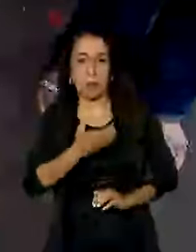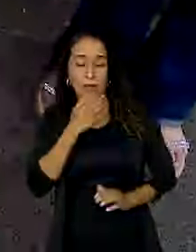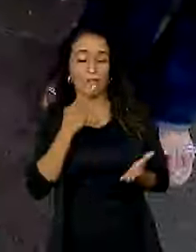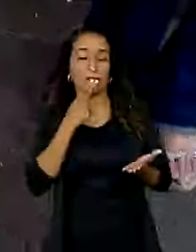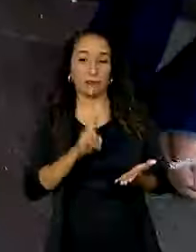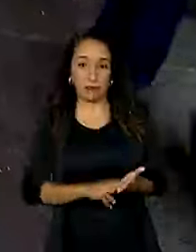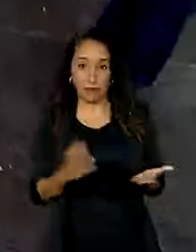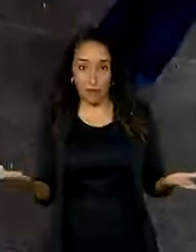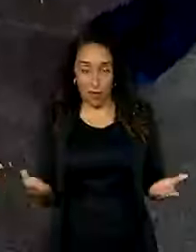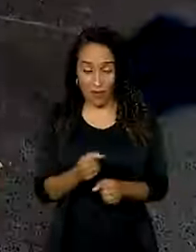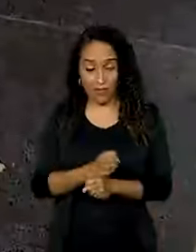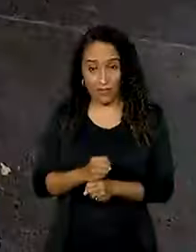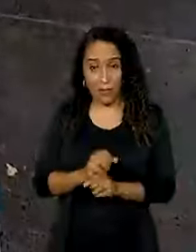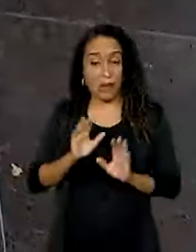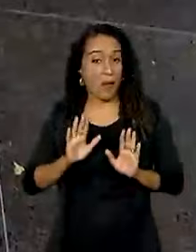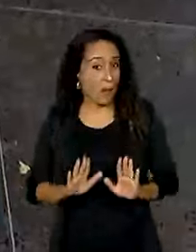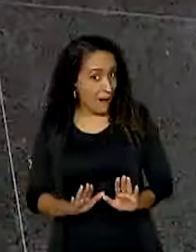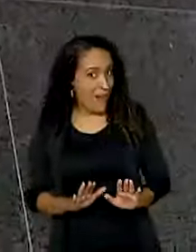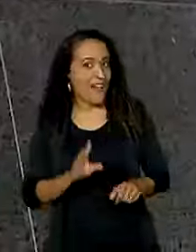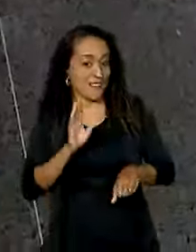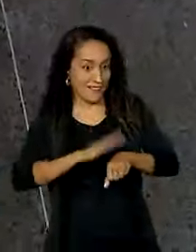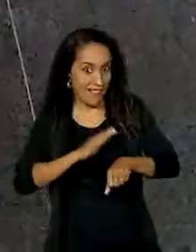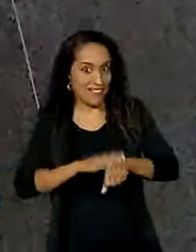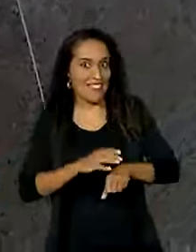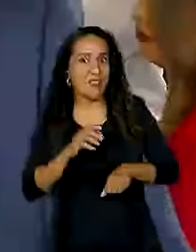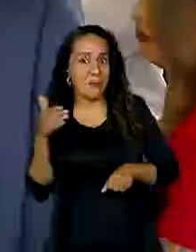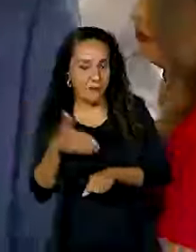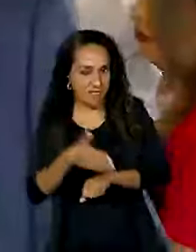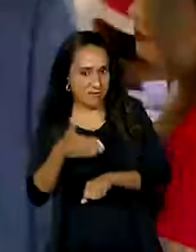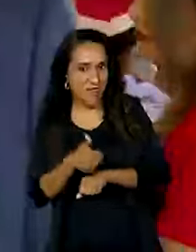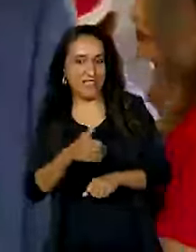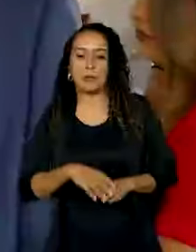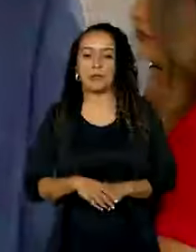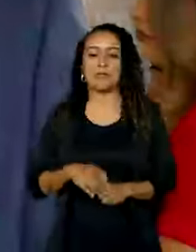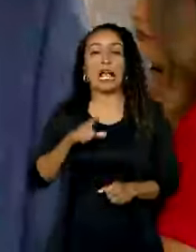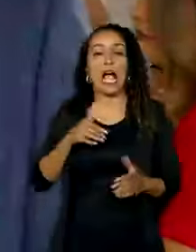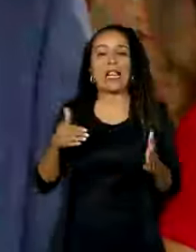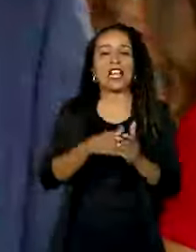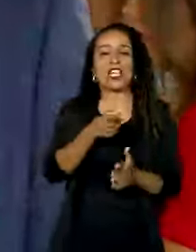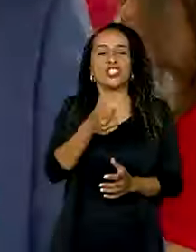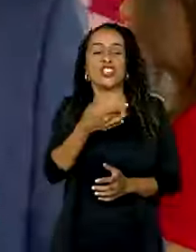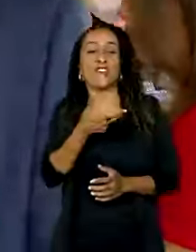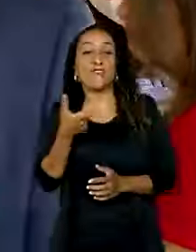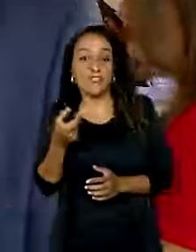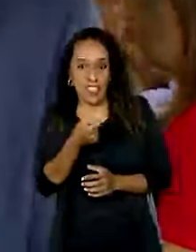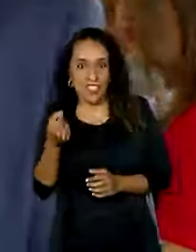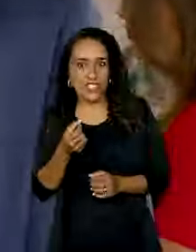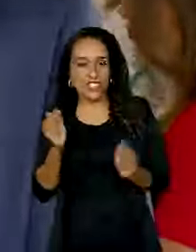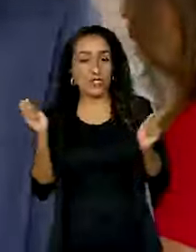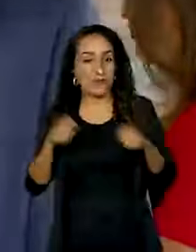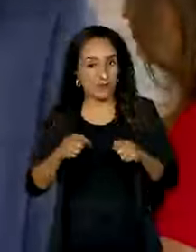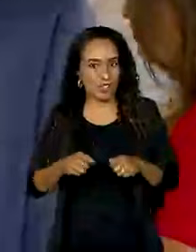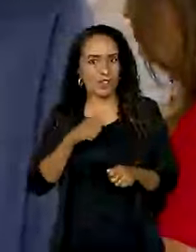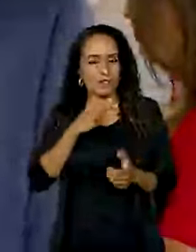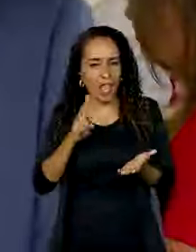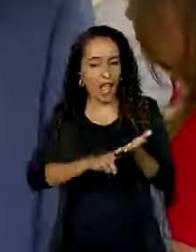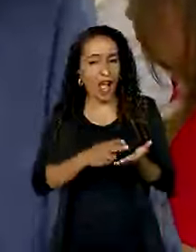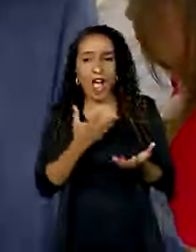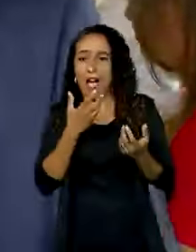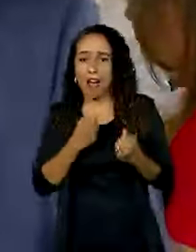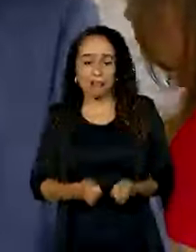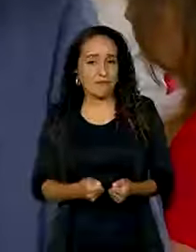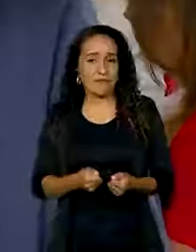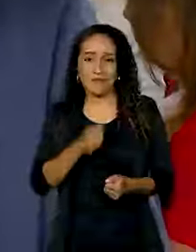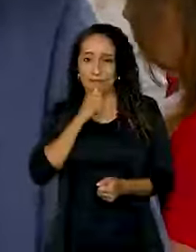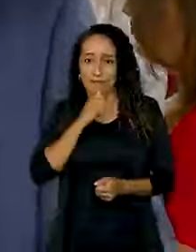Correios deste ano, mas ainda dá tempo de participar. Nós temos até o dia 20 ainda. Ainda tem cartas que não foram adotadas.